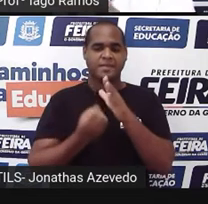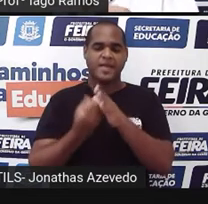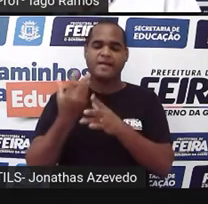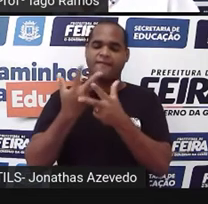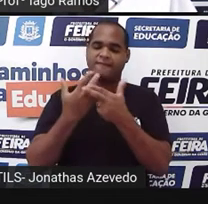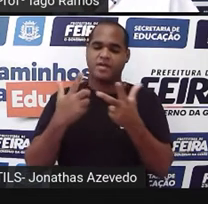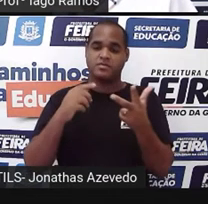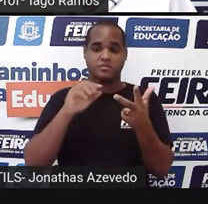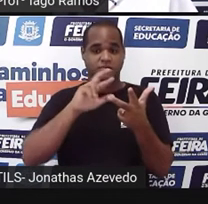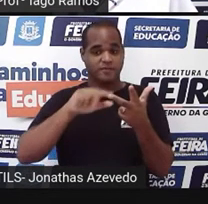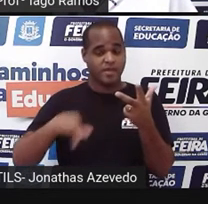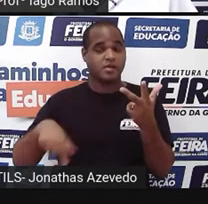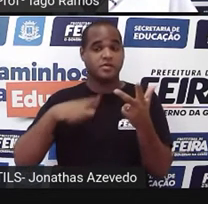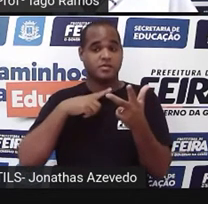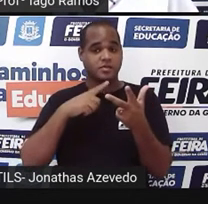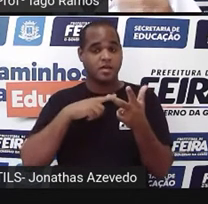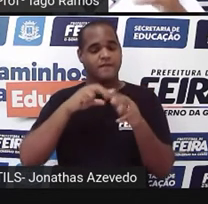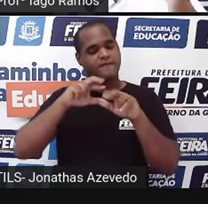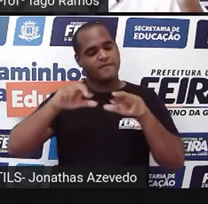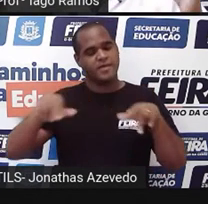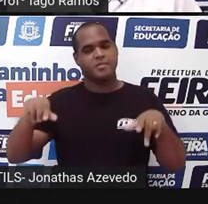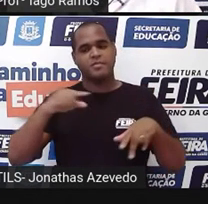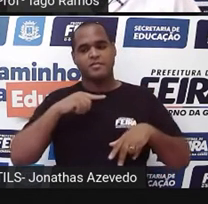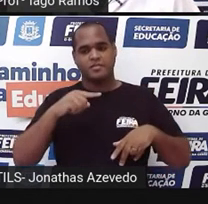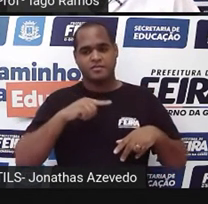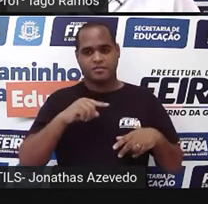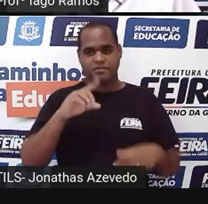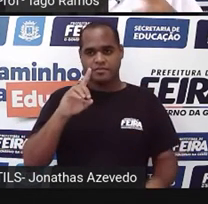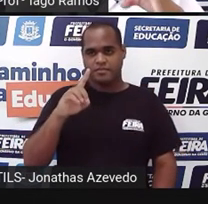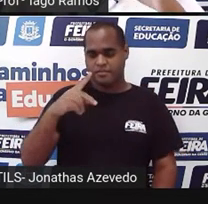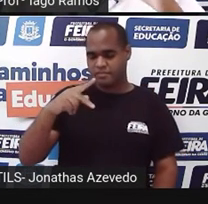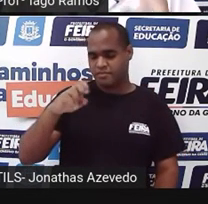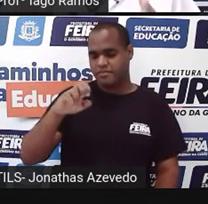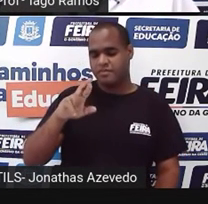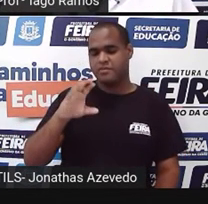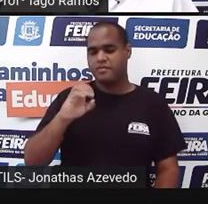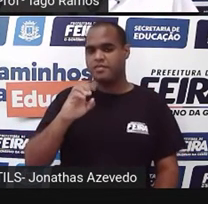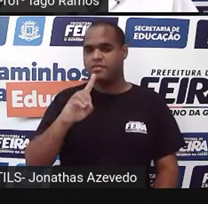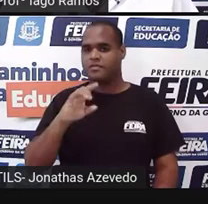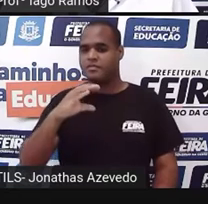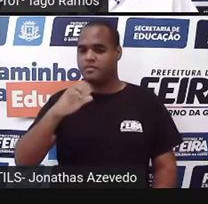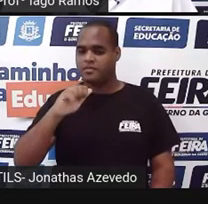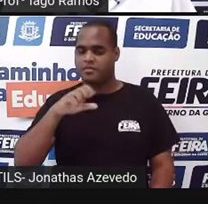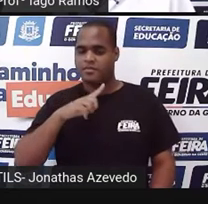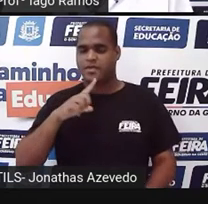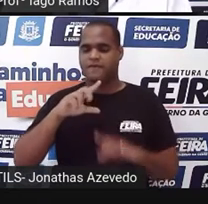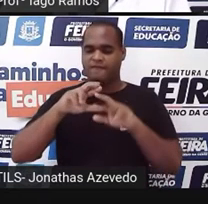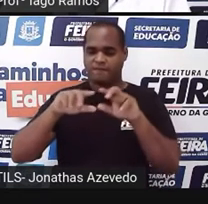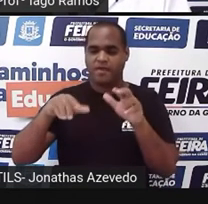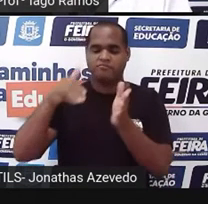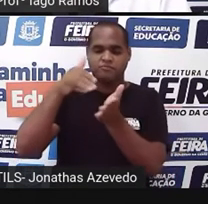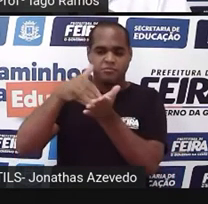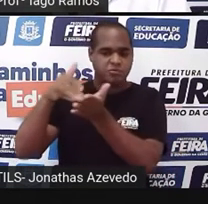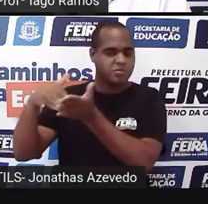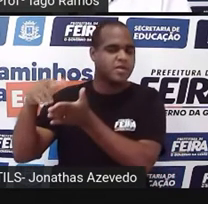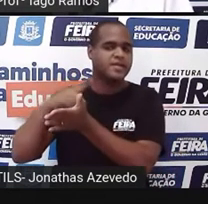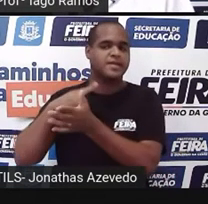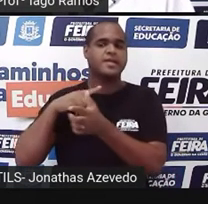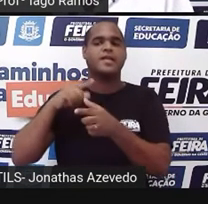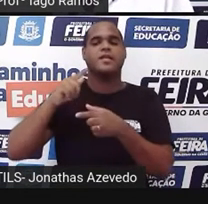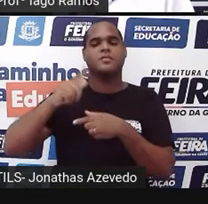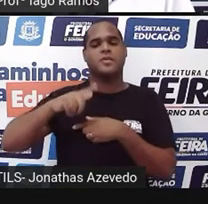finitos algarismos e periódica é que esses infinitos algarismos que se